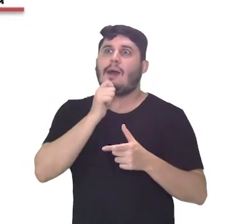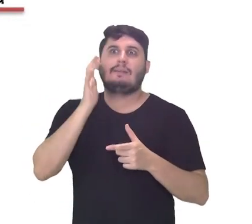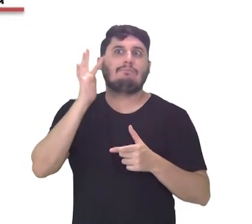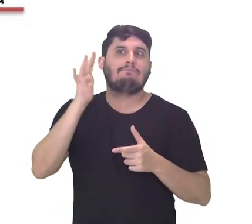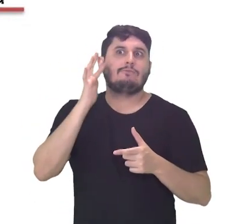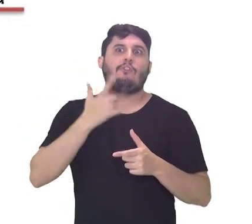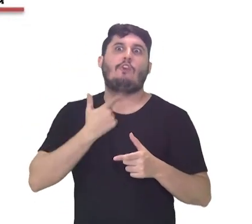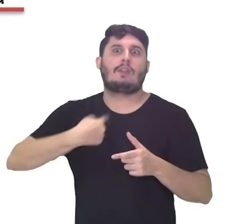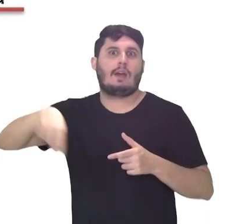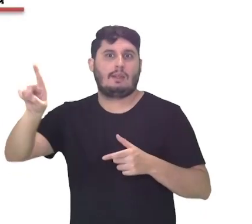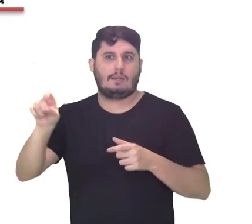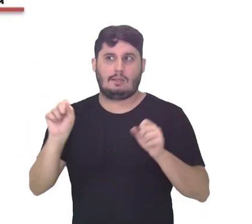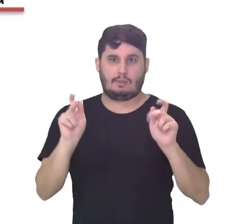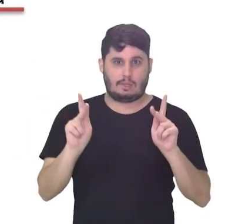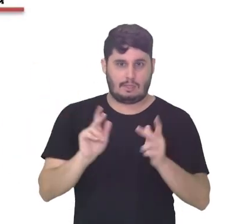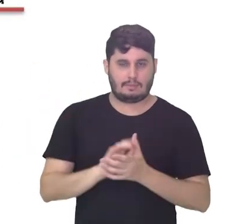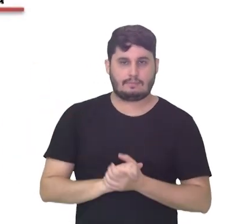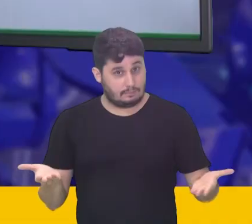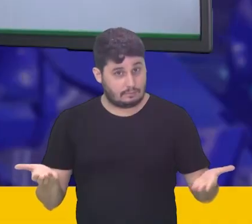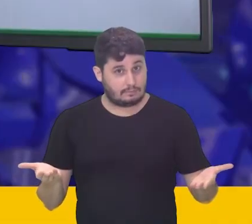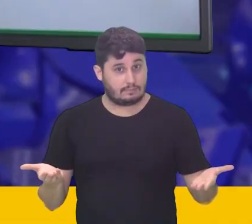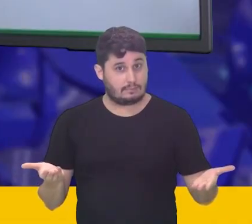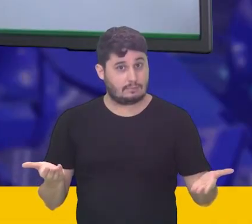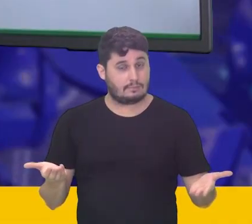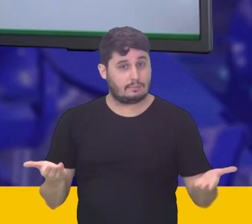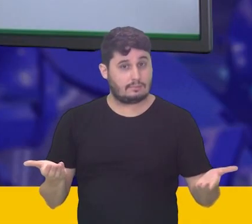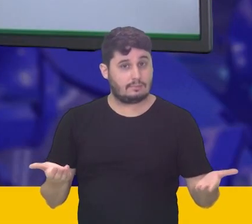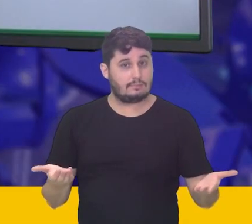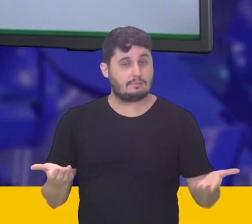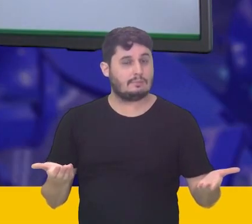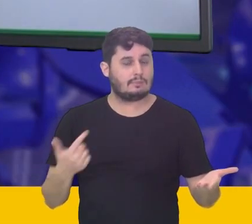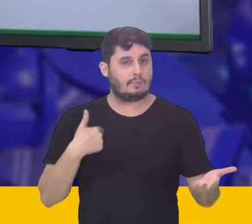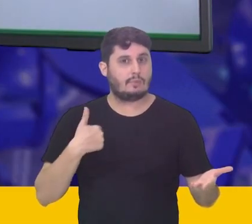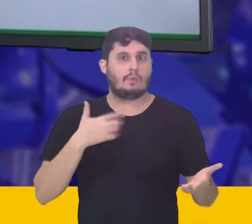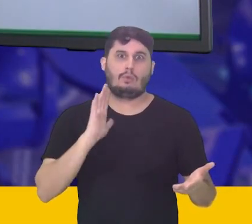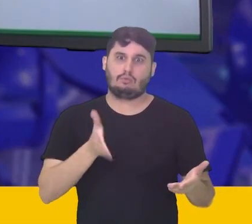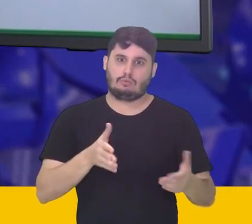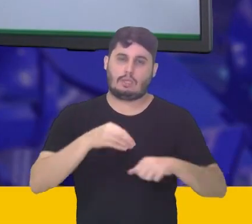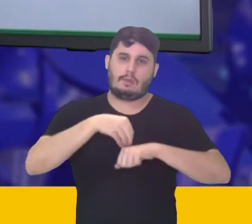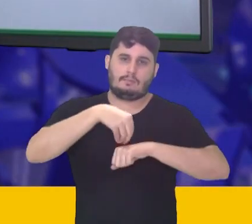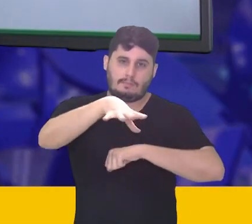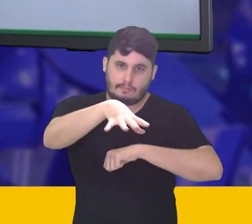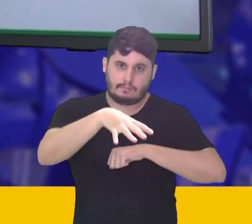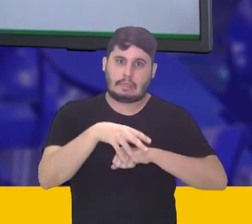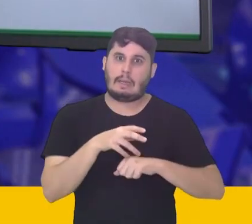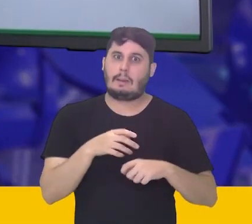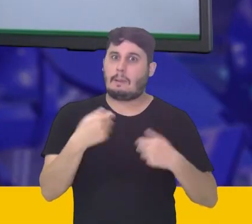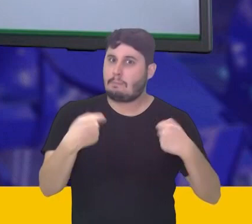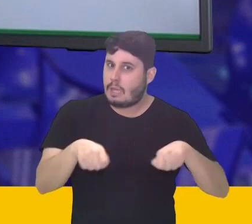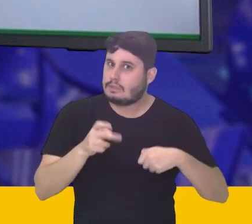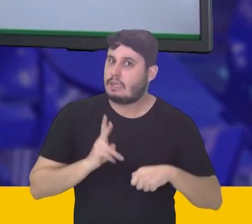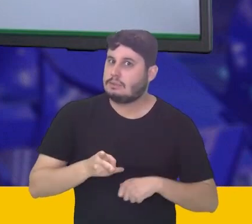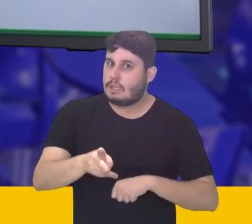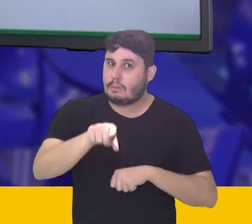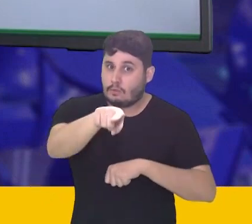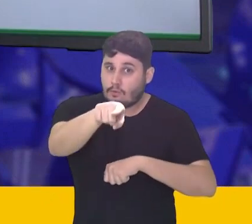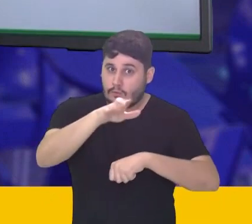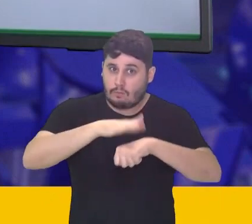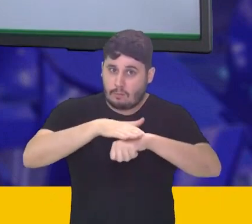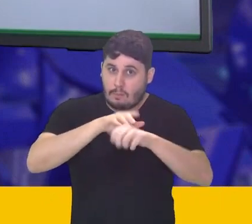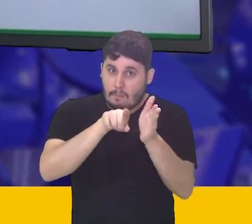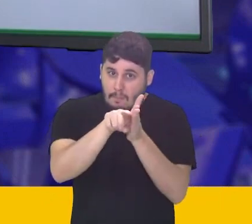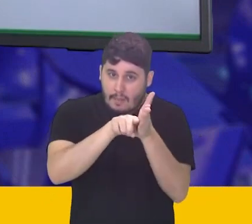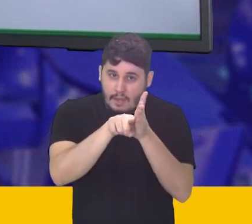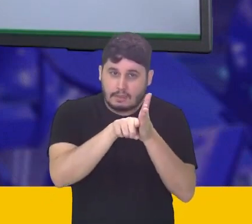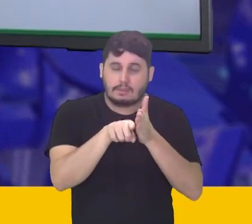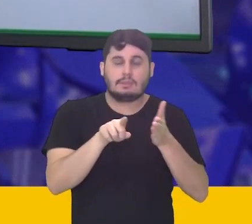right? Então, gente, como eu disse a vocês, sempre, certo, pesquisem,